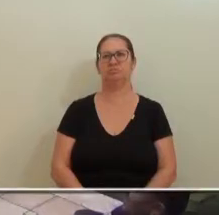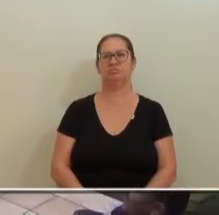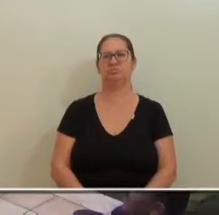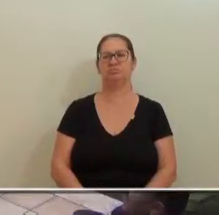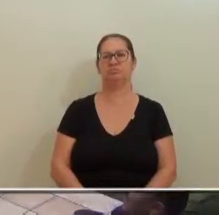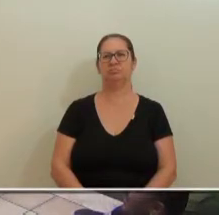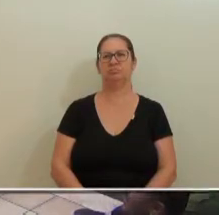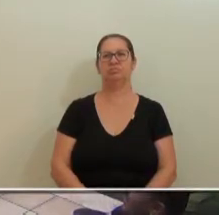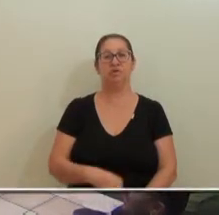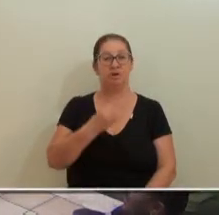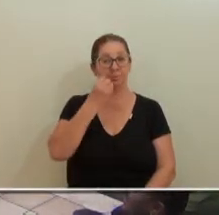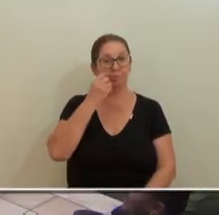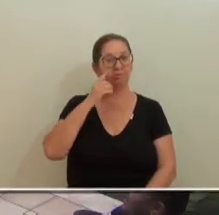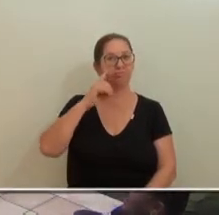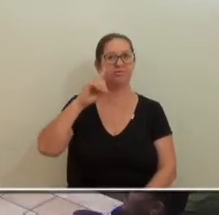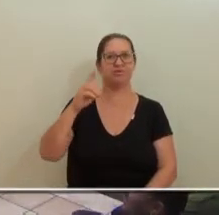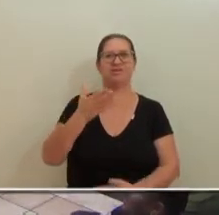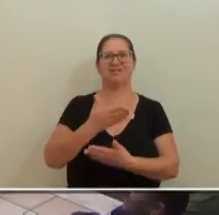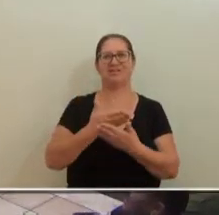Bom dia a todos.